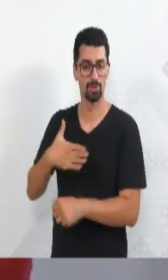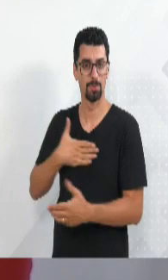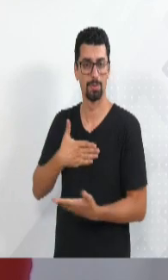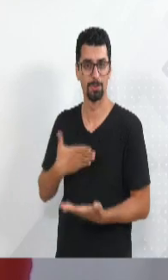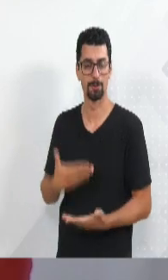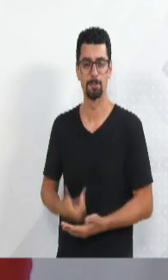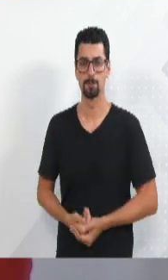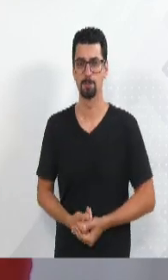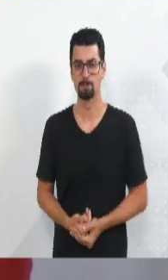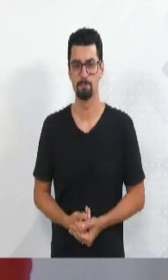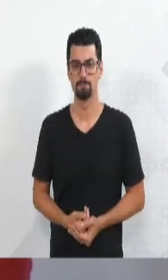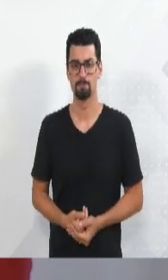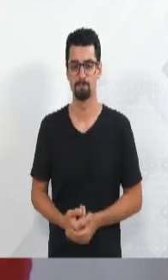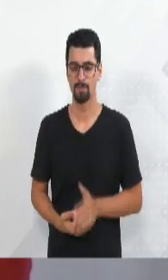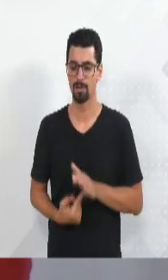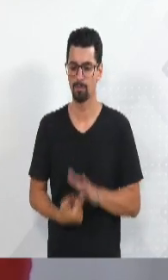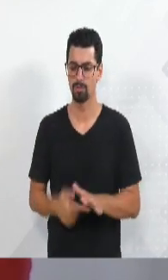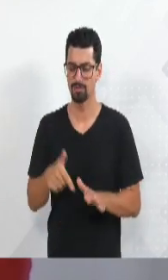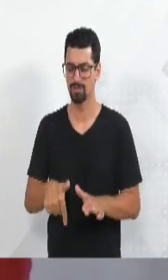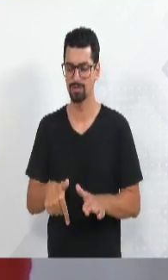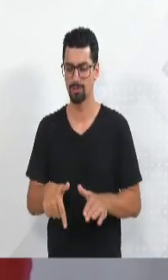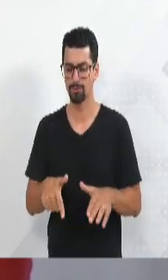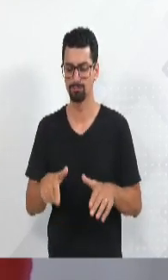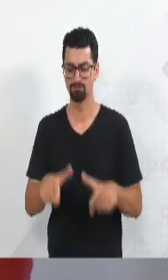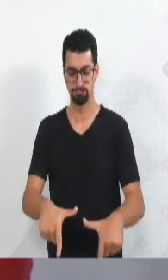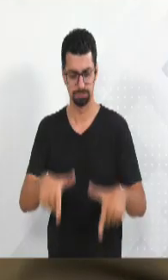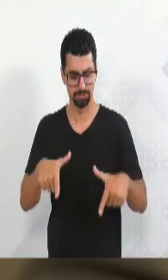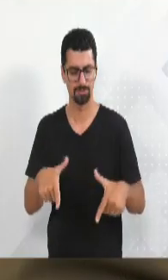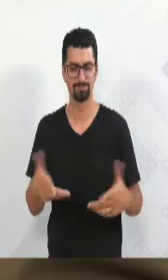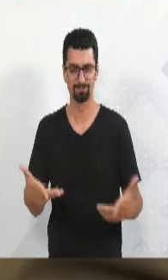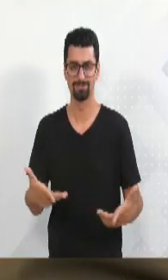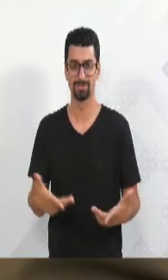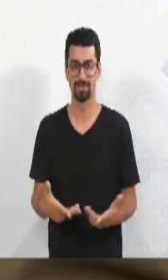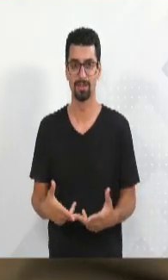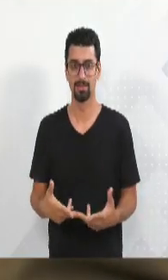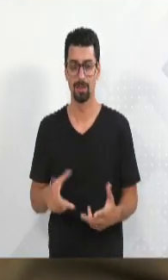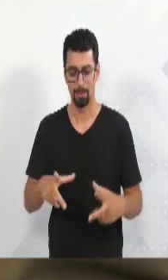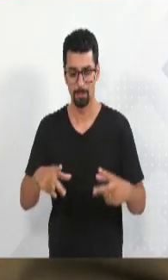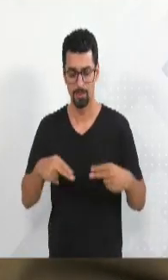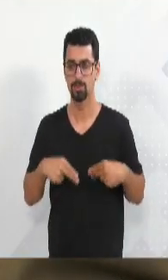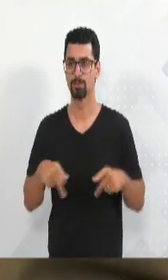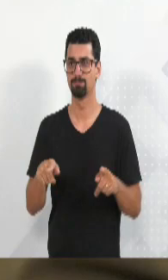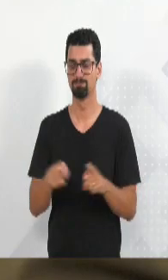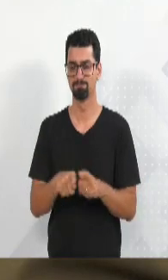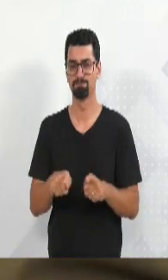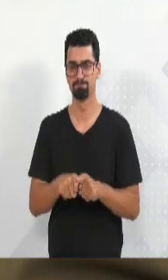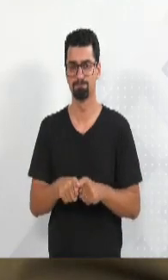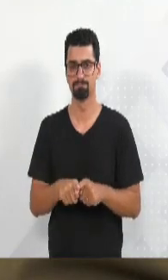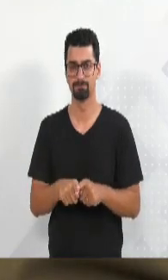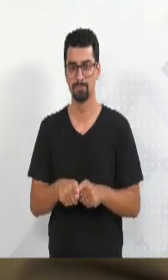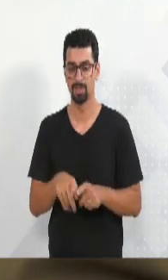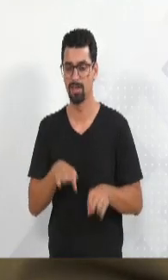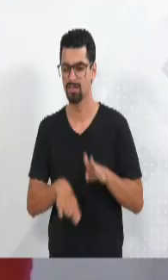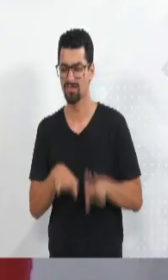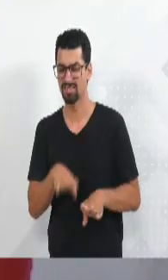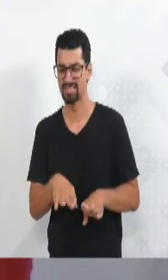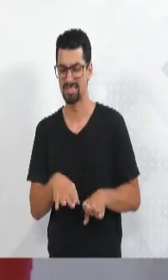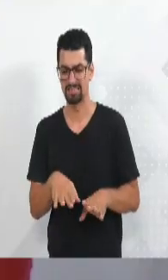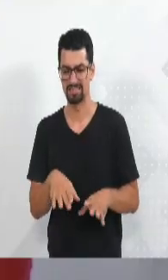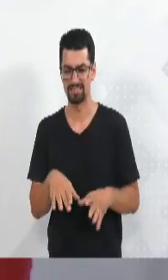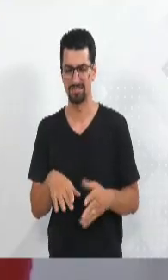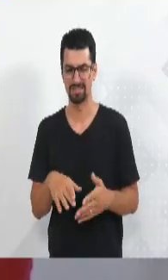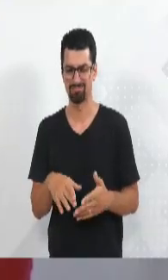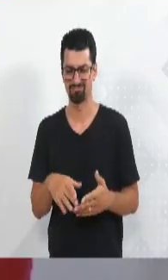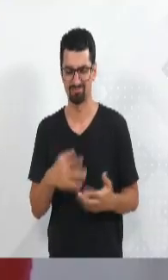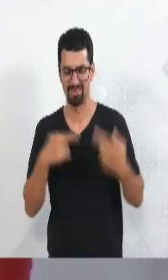que essa emoção pesado é merecedora também às vezes acabam criticando que a câmara